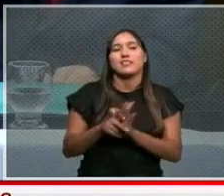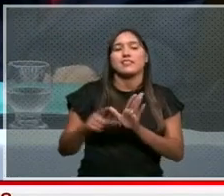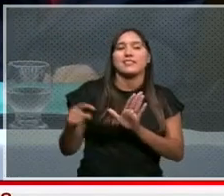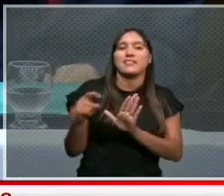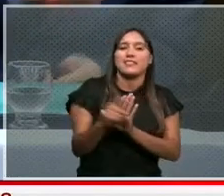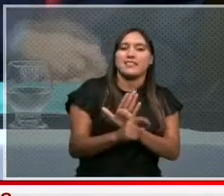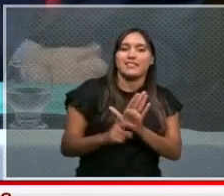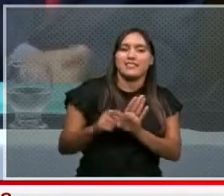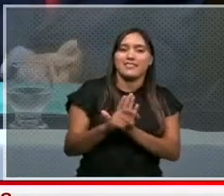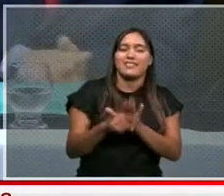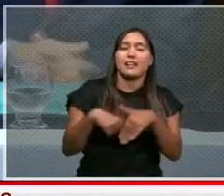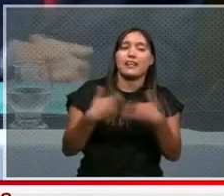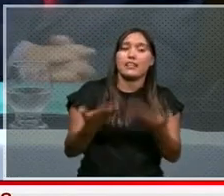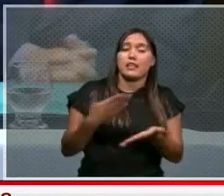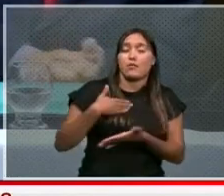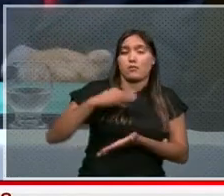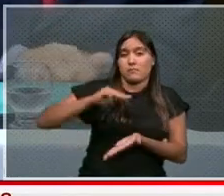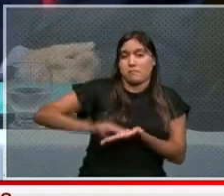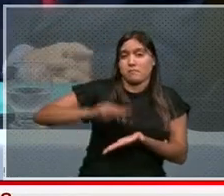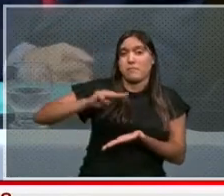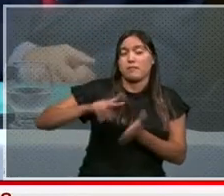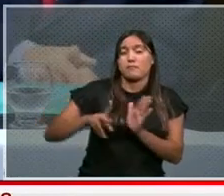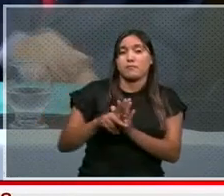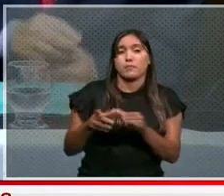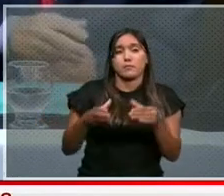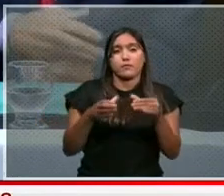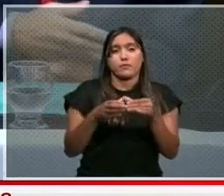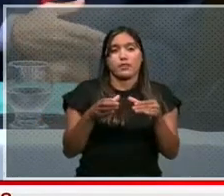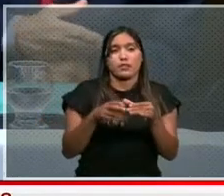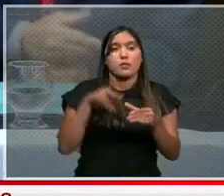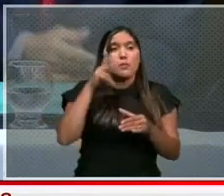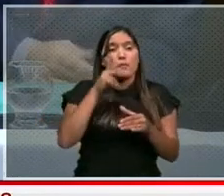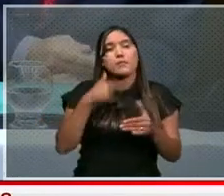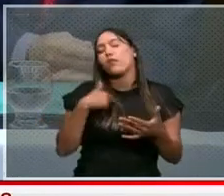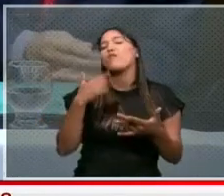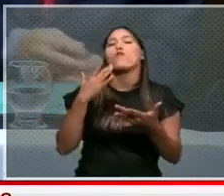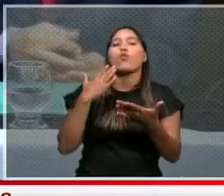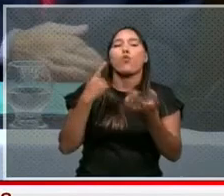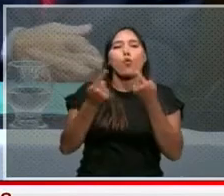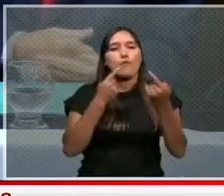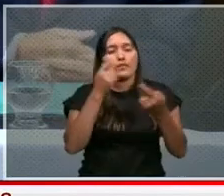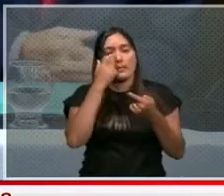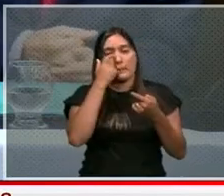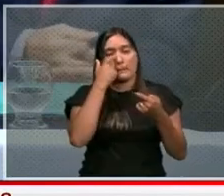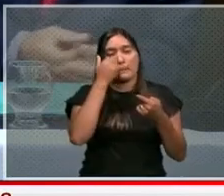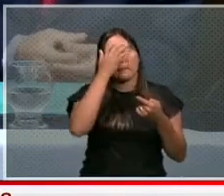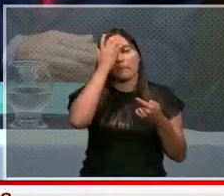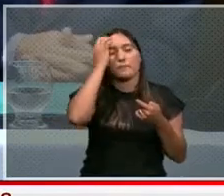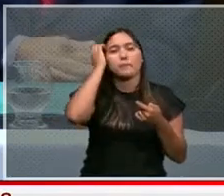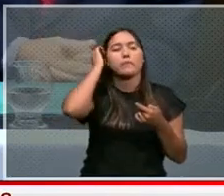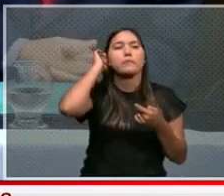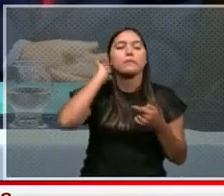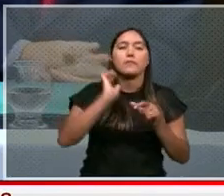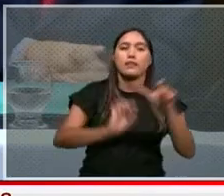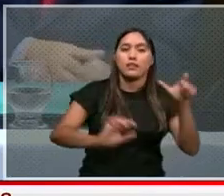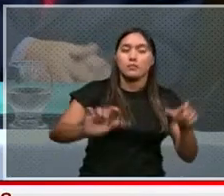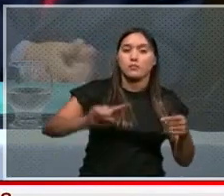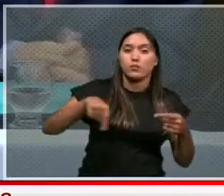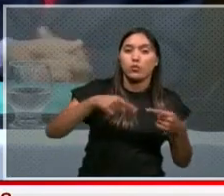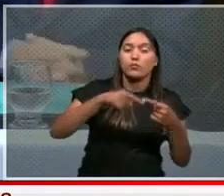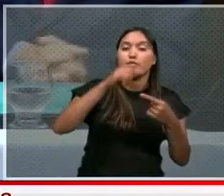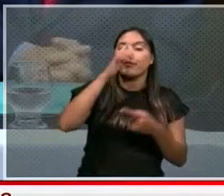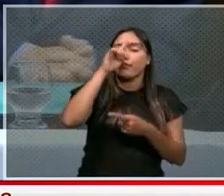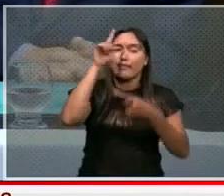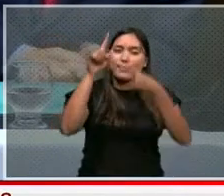e eu sou membro desta frente parlamentar eu vou conversar com os pares para que algumas